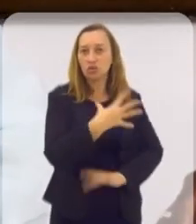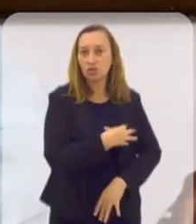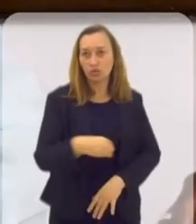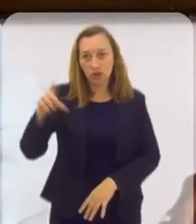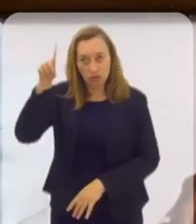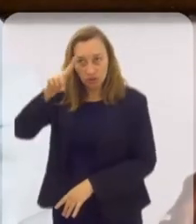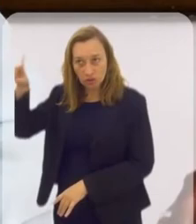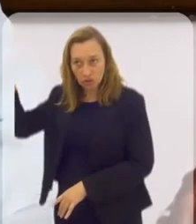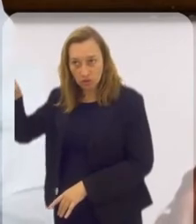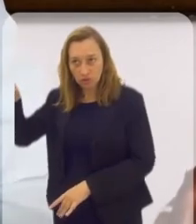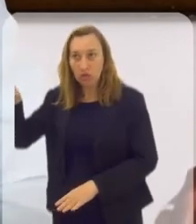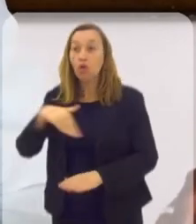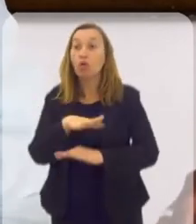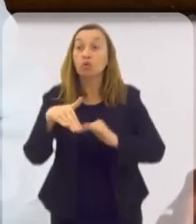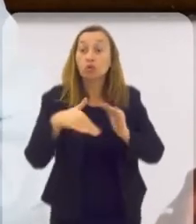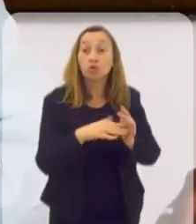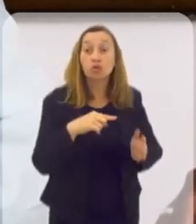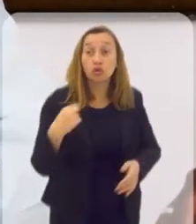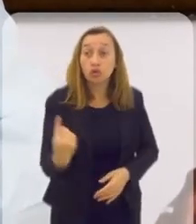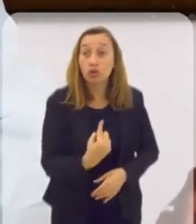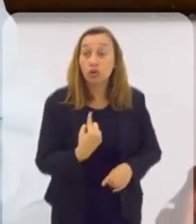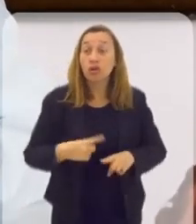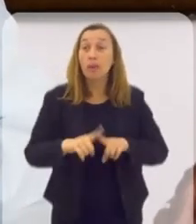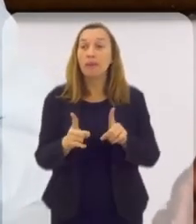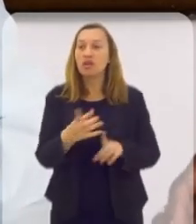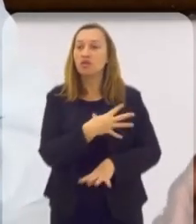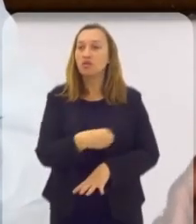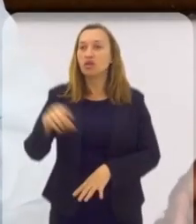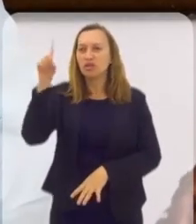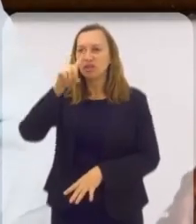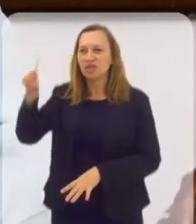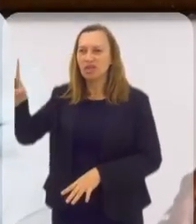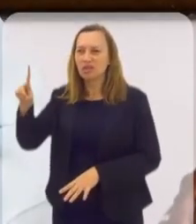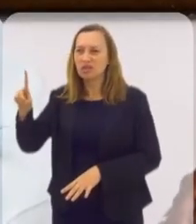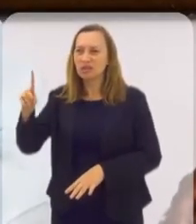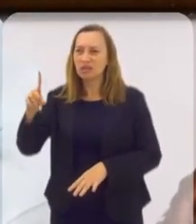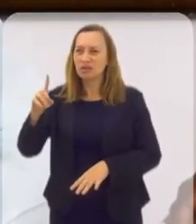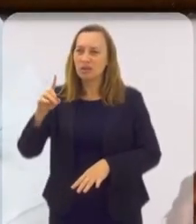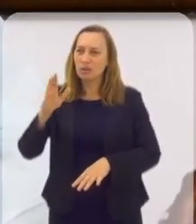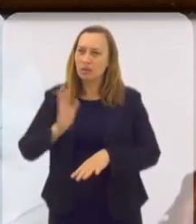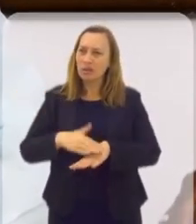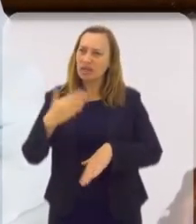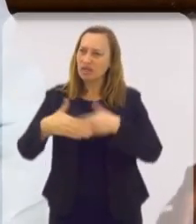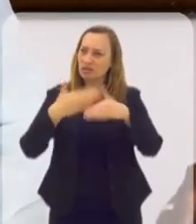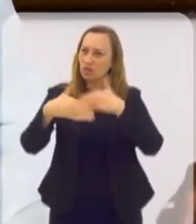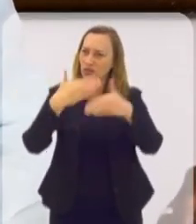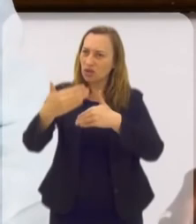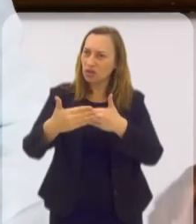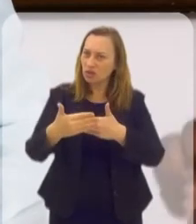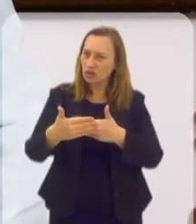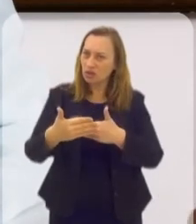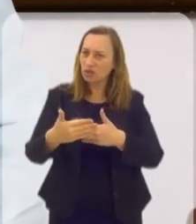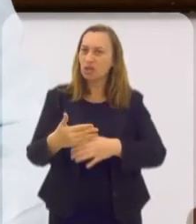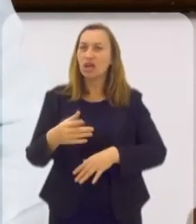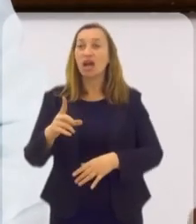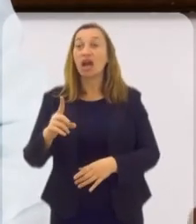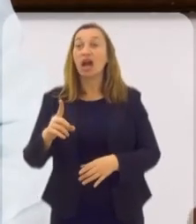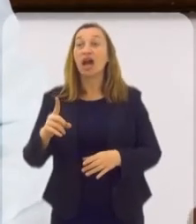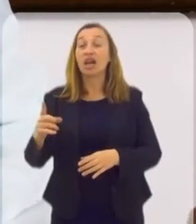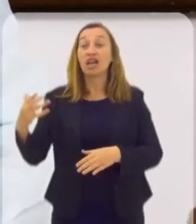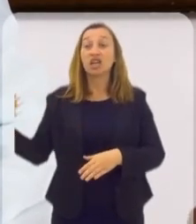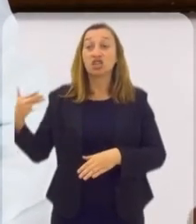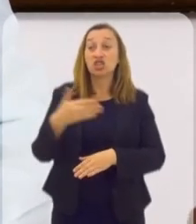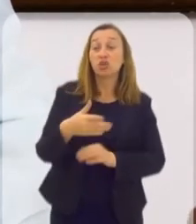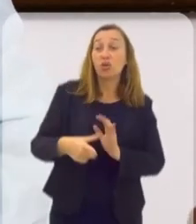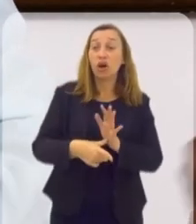Jesus como um filho de Deus, como todos nós, só que um filho de Deus mais adiantado, o irmão Certo. mais velho, aquele que